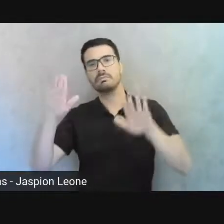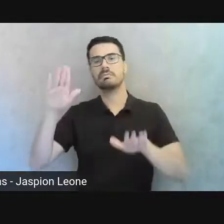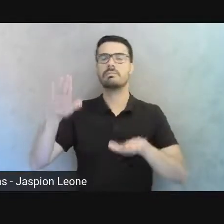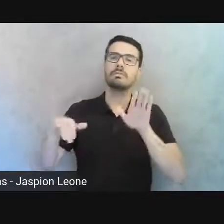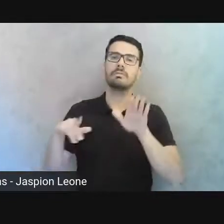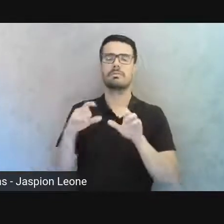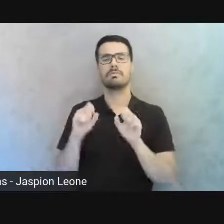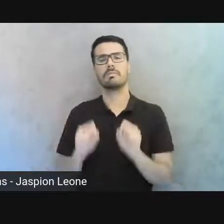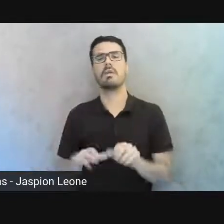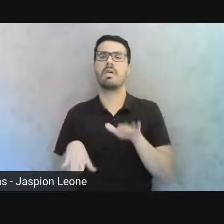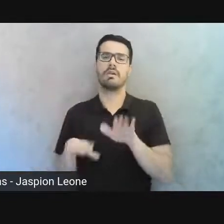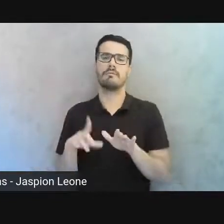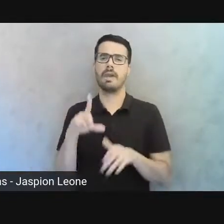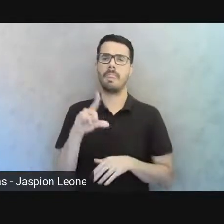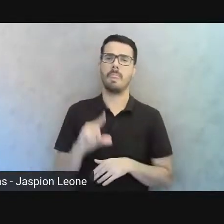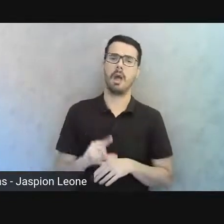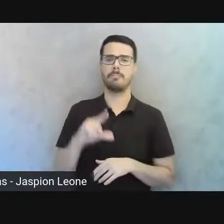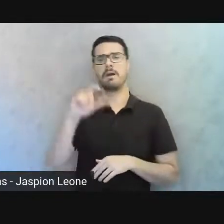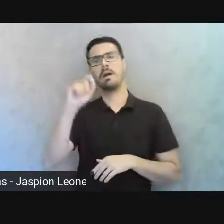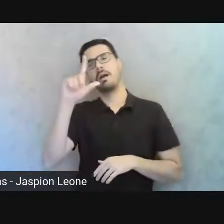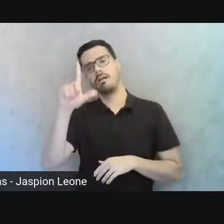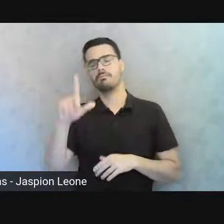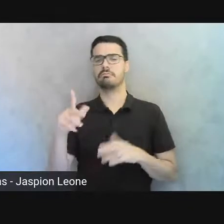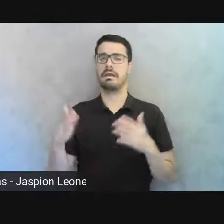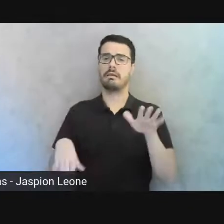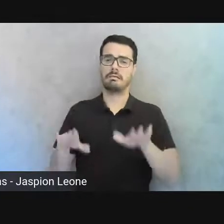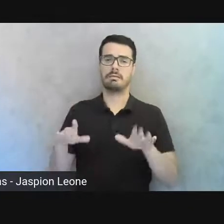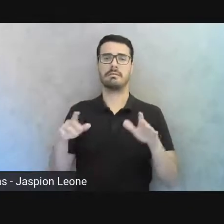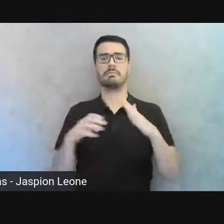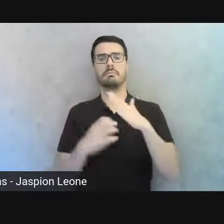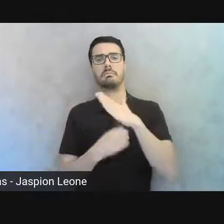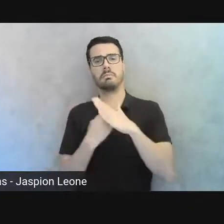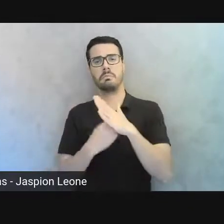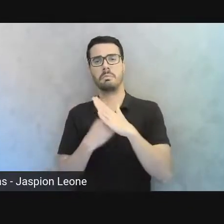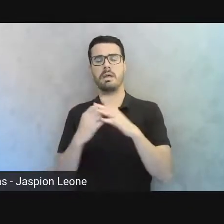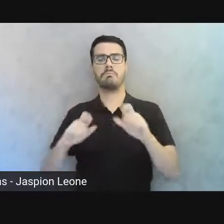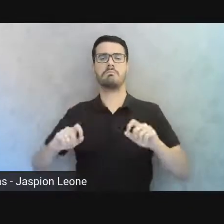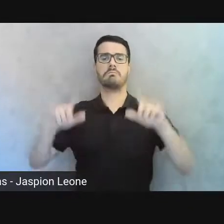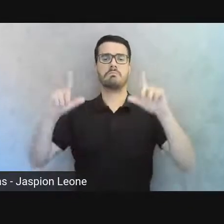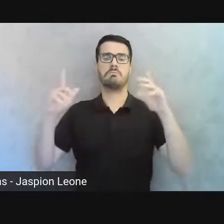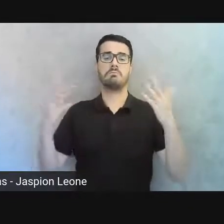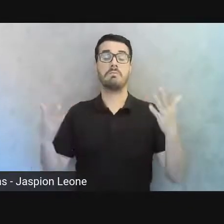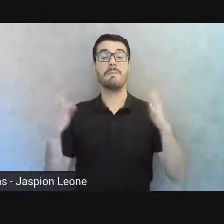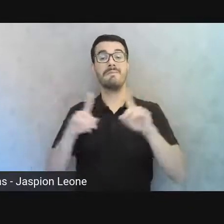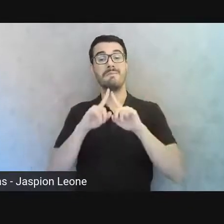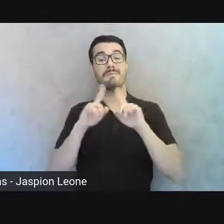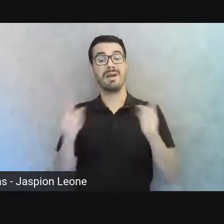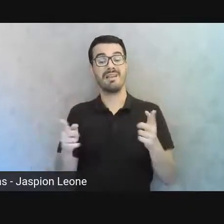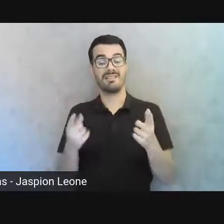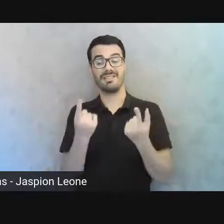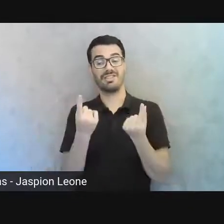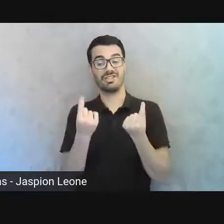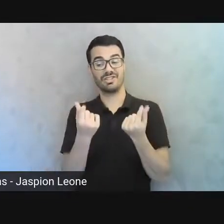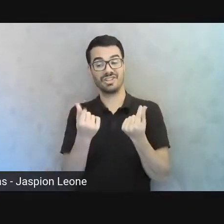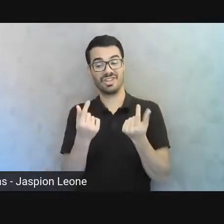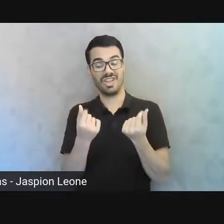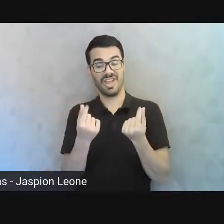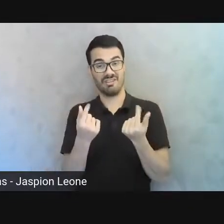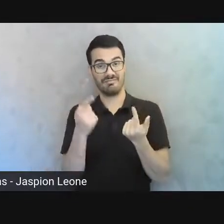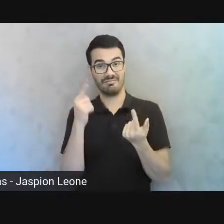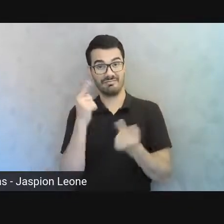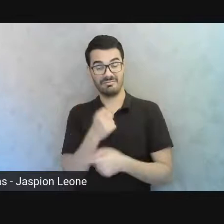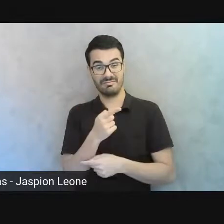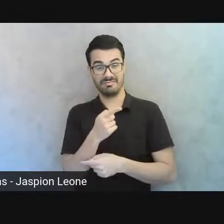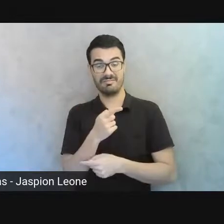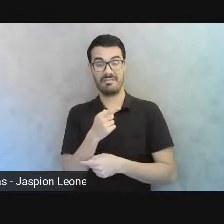pequeno, né? Mesmo para uma empresa grande. Já o faturamento bruto, no caso que